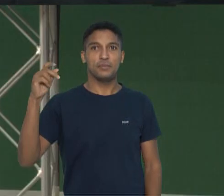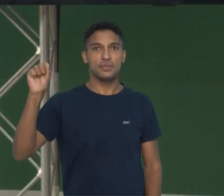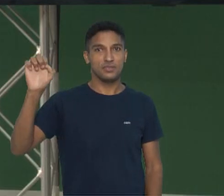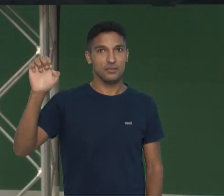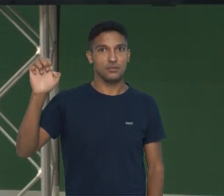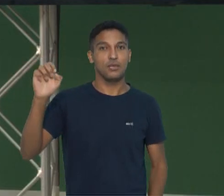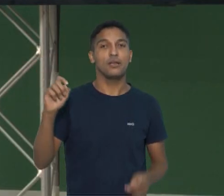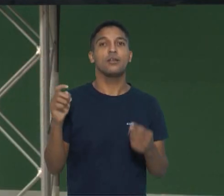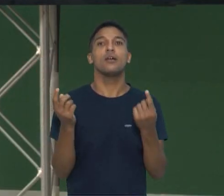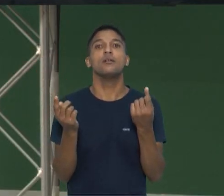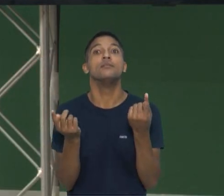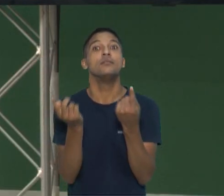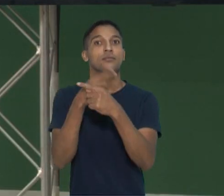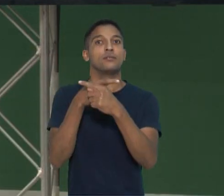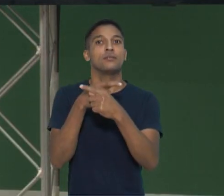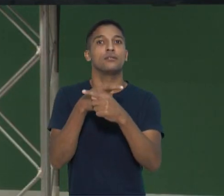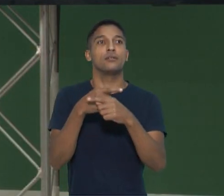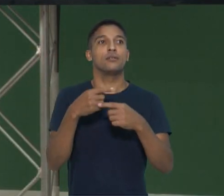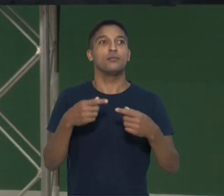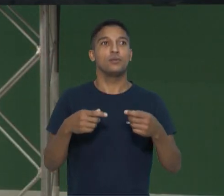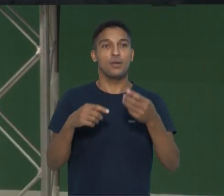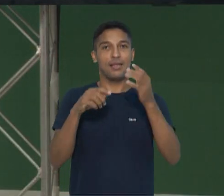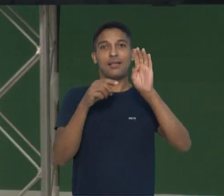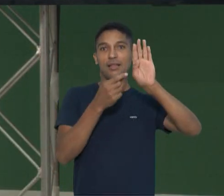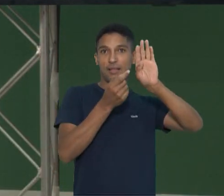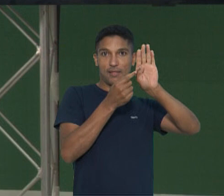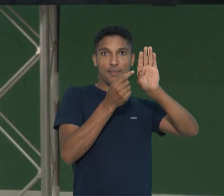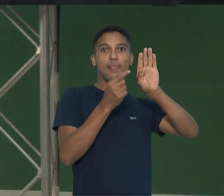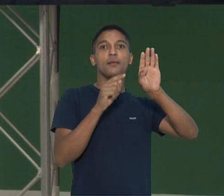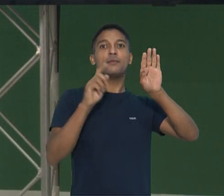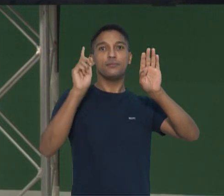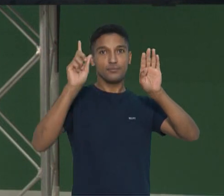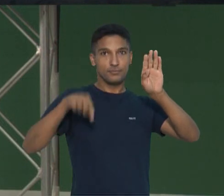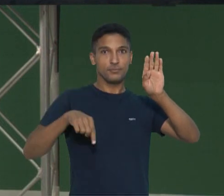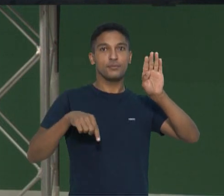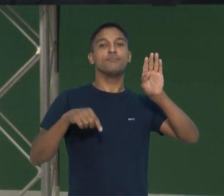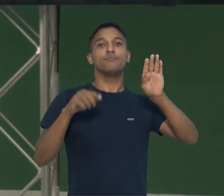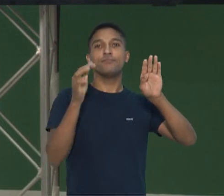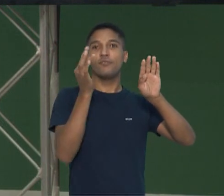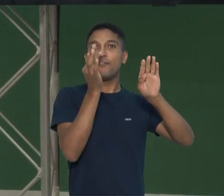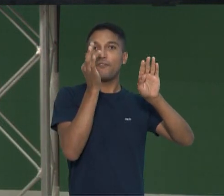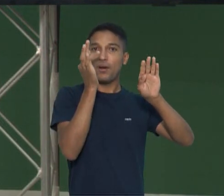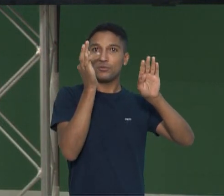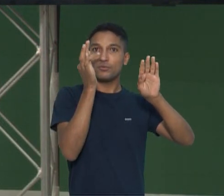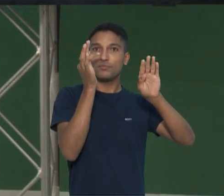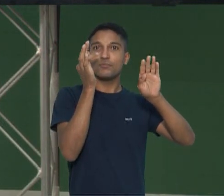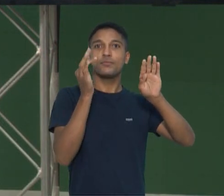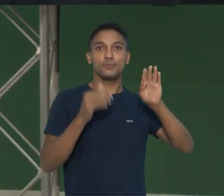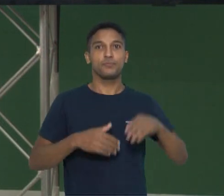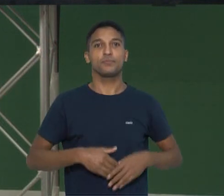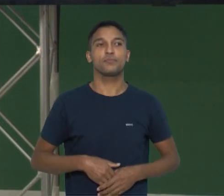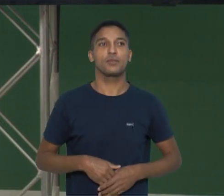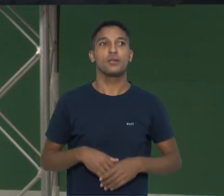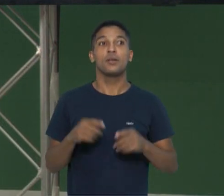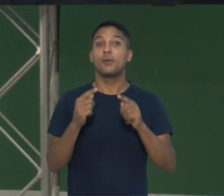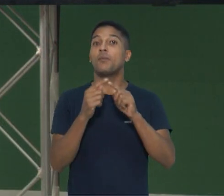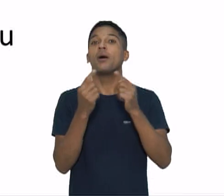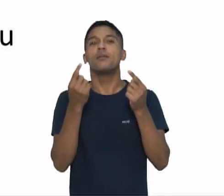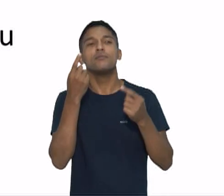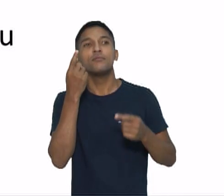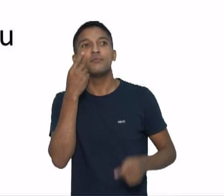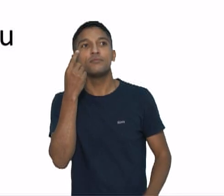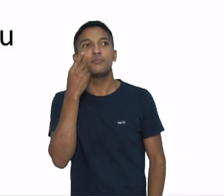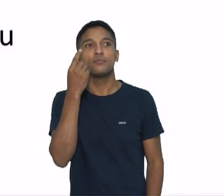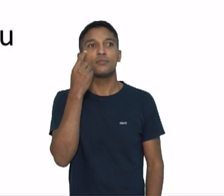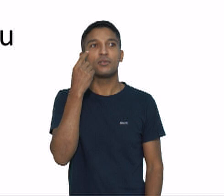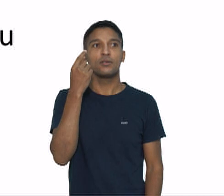a associação dos assuntos. Então essa alternativa B com certeza está equivocada. Mas vamos dar uma olhadinha nas outras, ó.